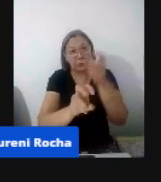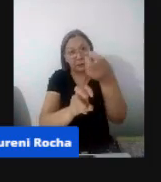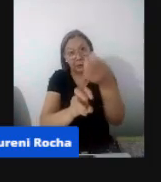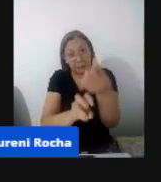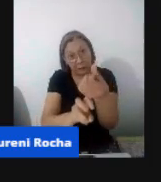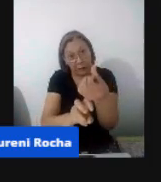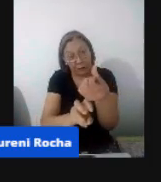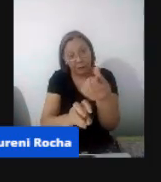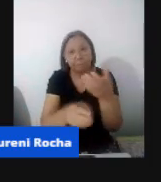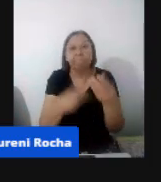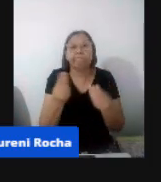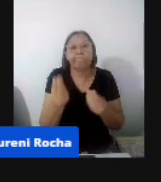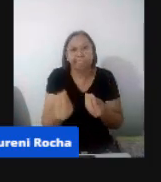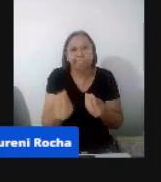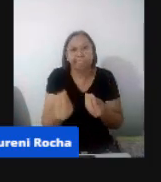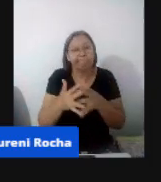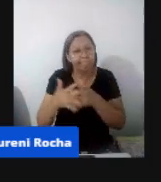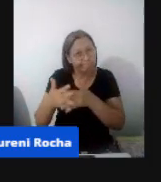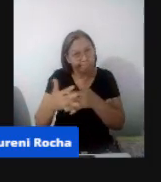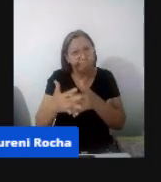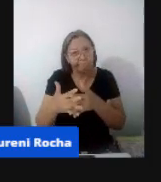E continuando.